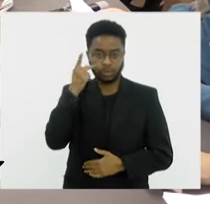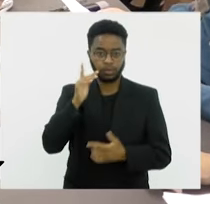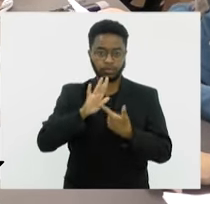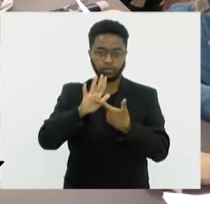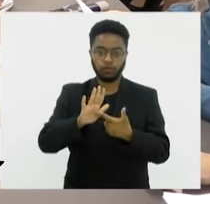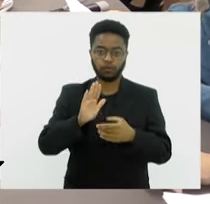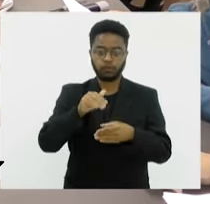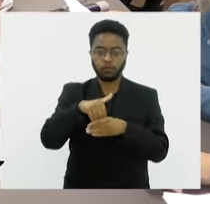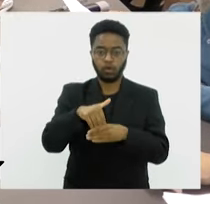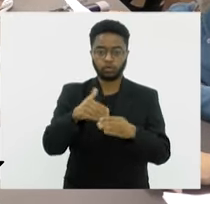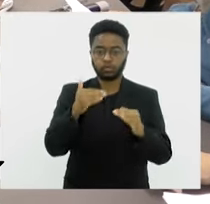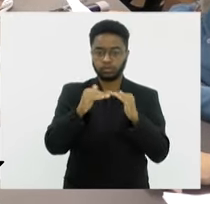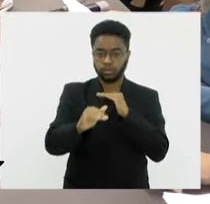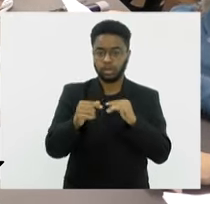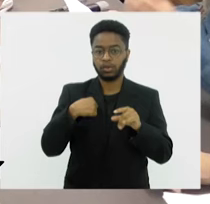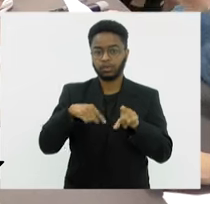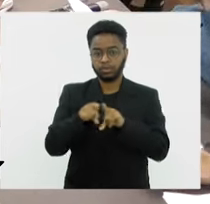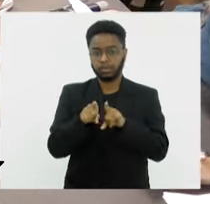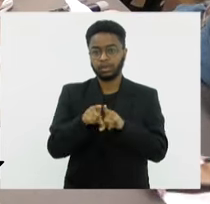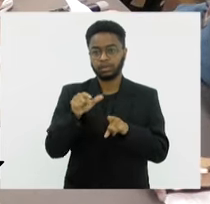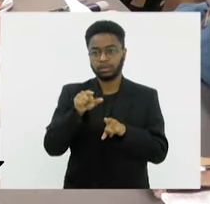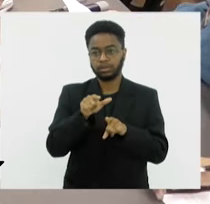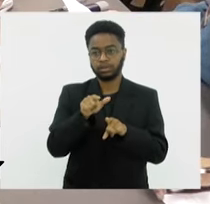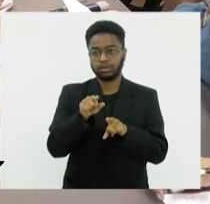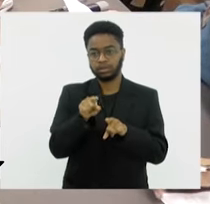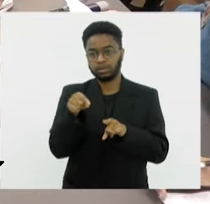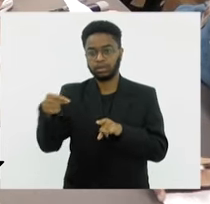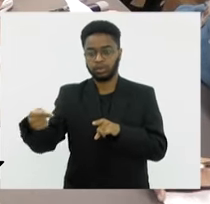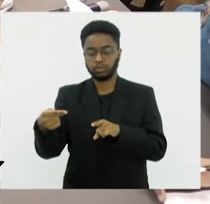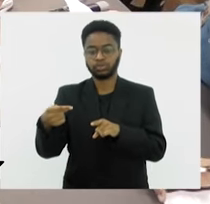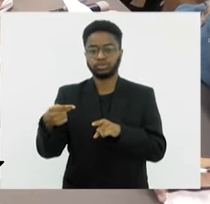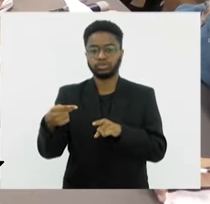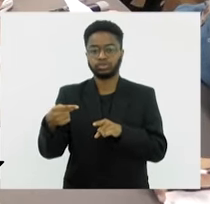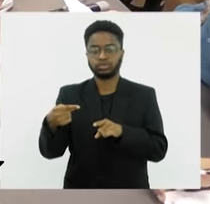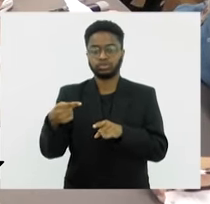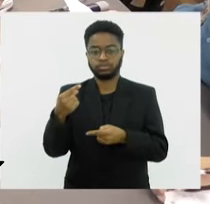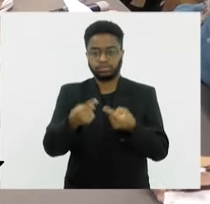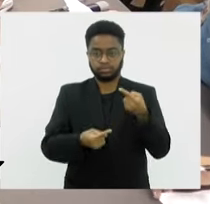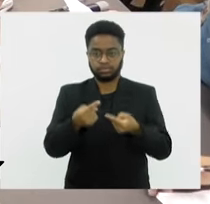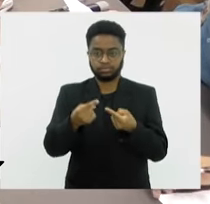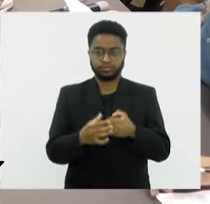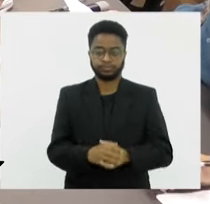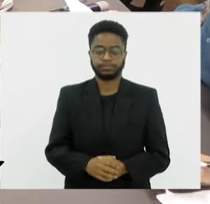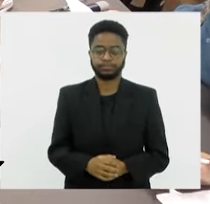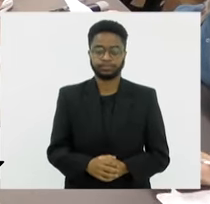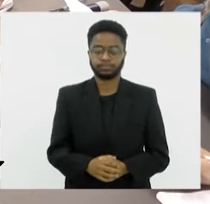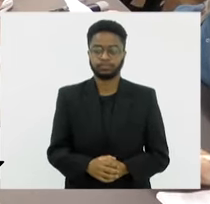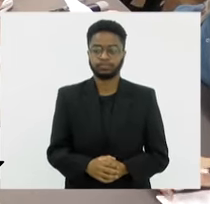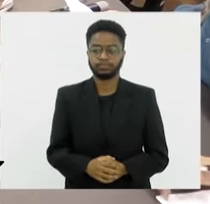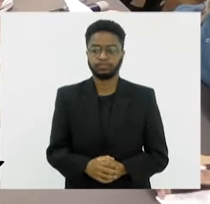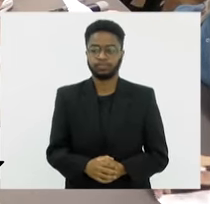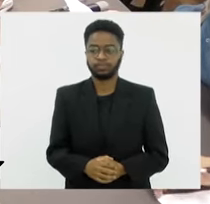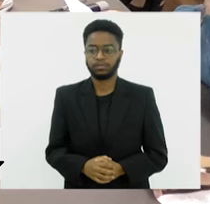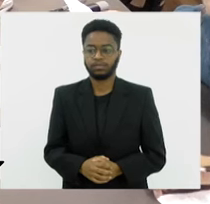divergente, depois eu também vou falar em discussão sustentando o voto pela injudicidade. Deputado Luiz Paulo. Senhor presidente,